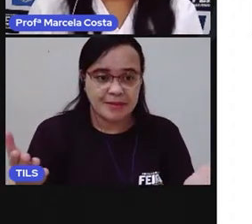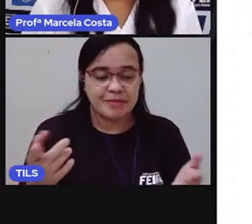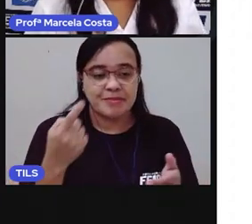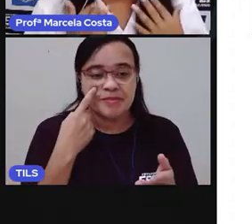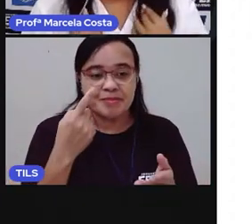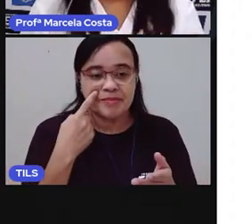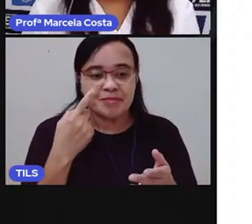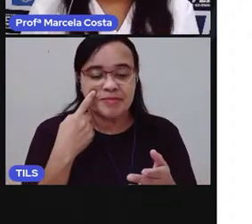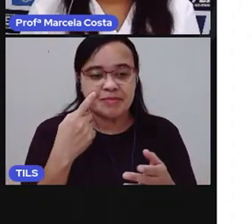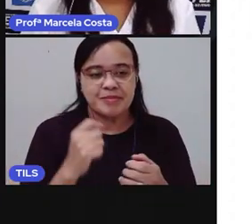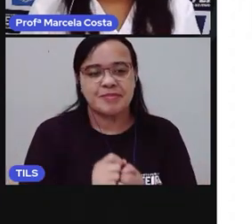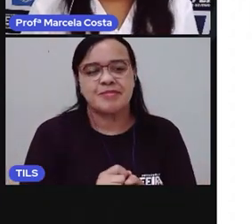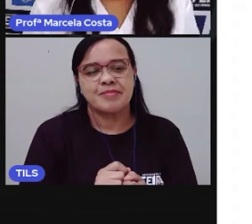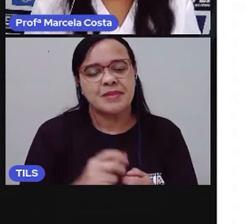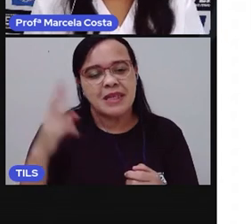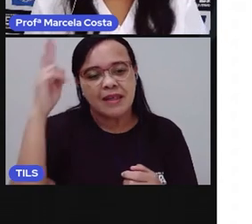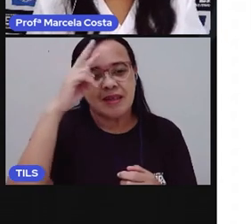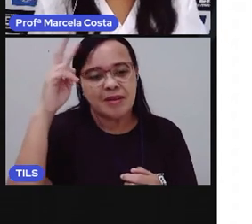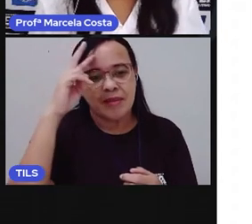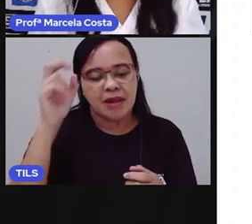tá? Para a gente relembrar.